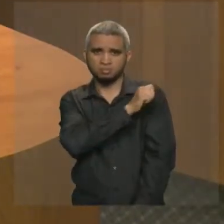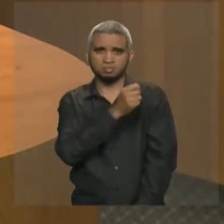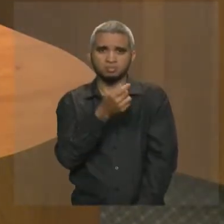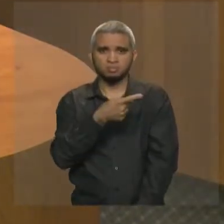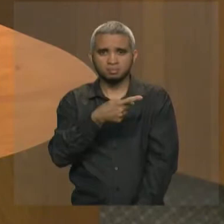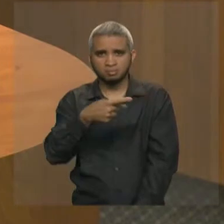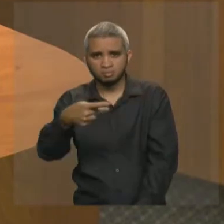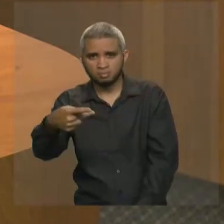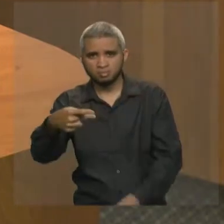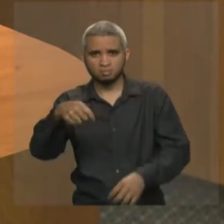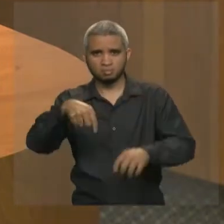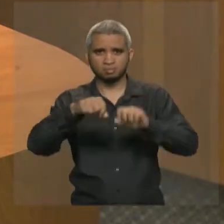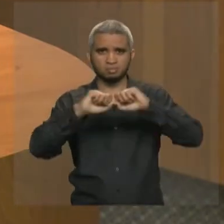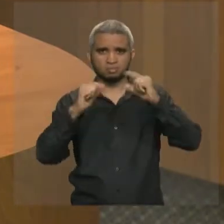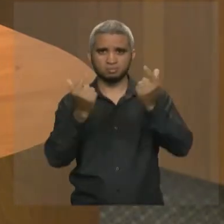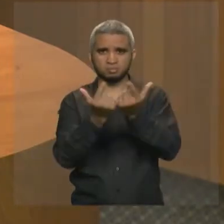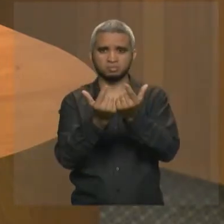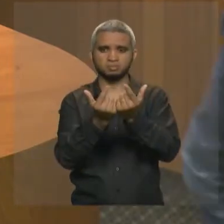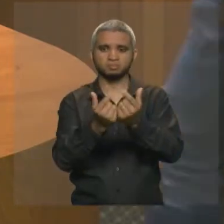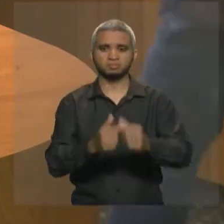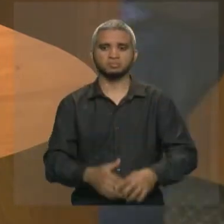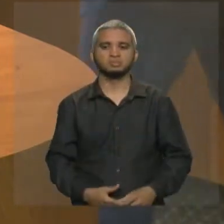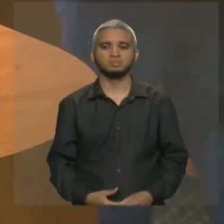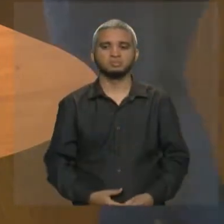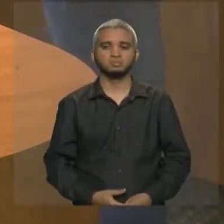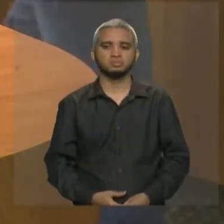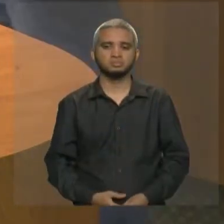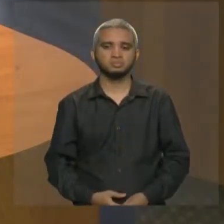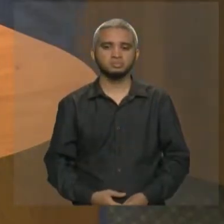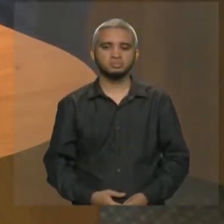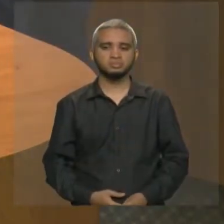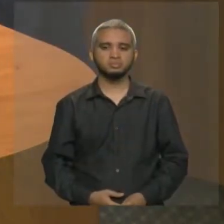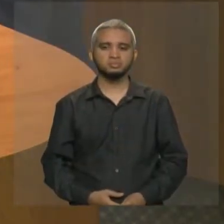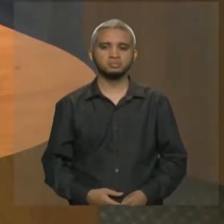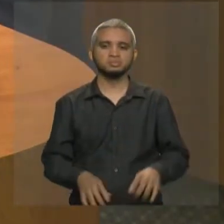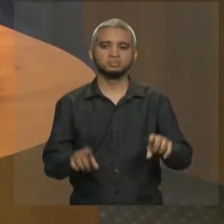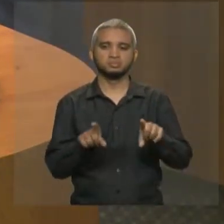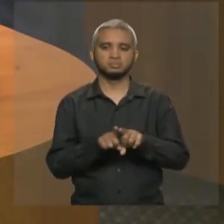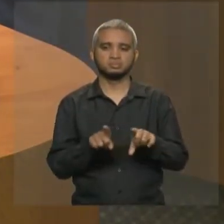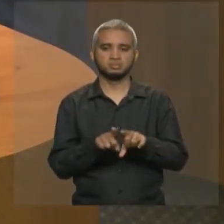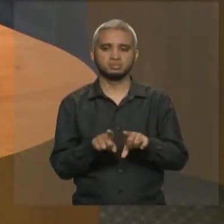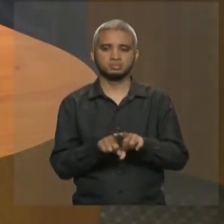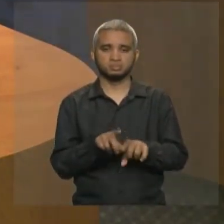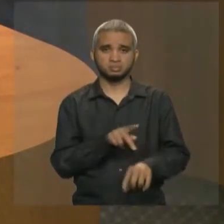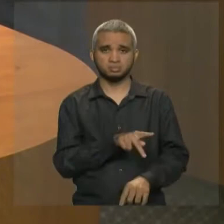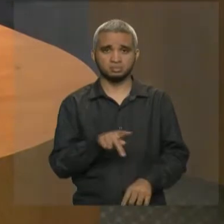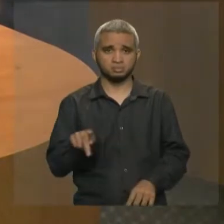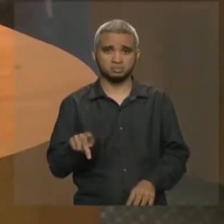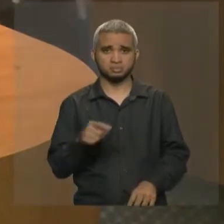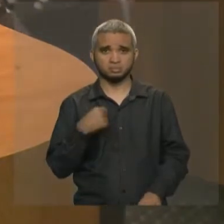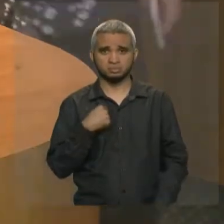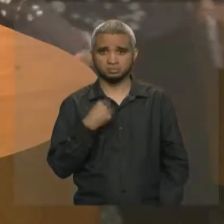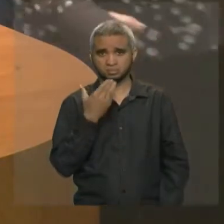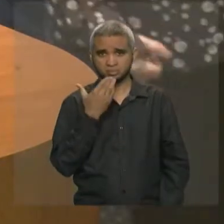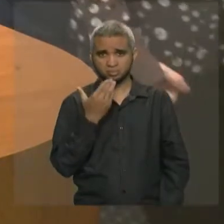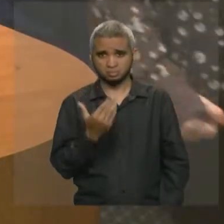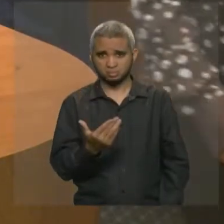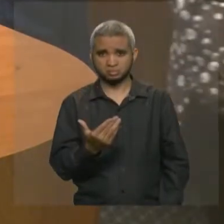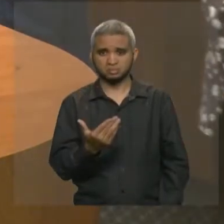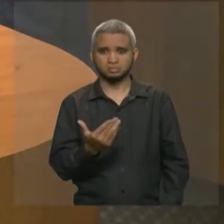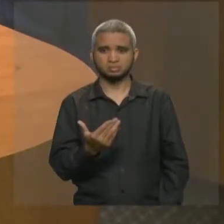Estado. Inclusive, presidente, eu estava até fazendo aí um requerimento para que